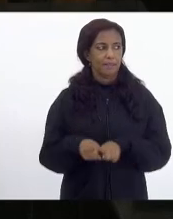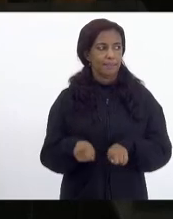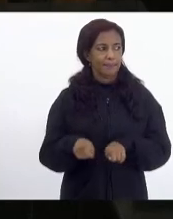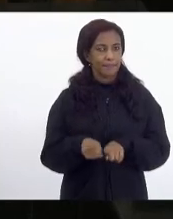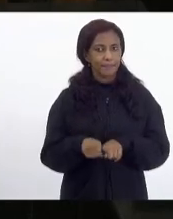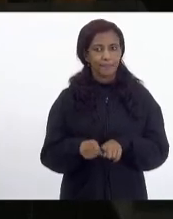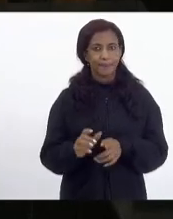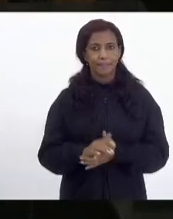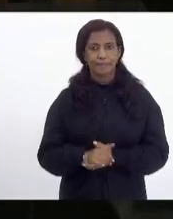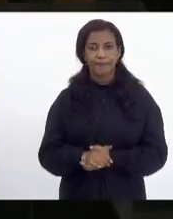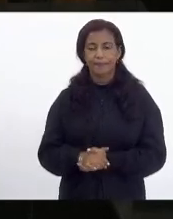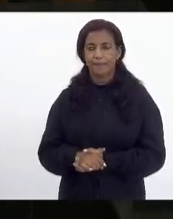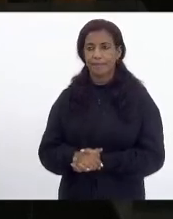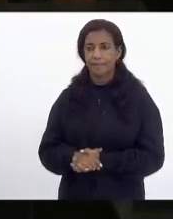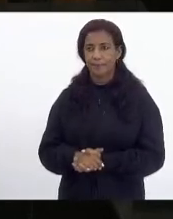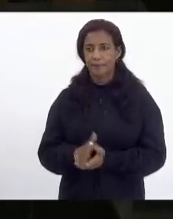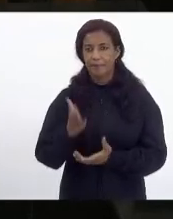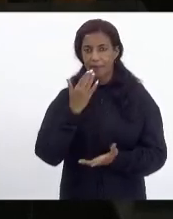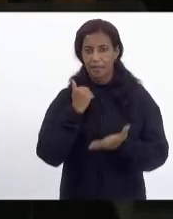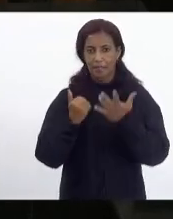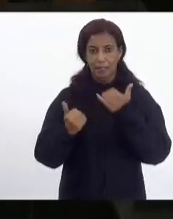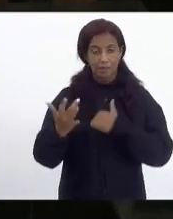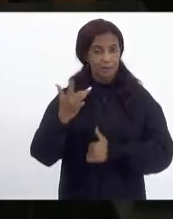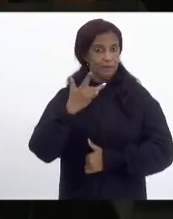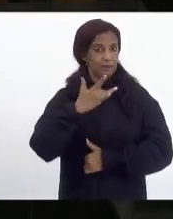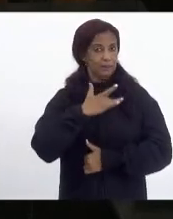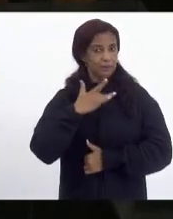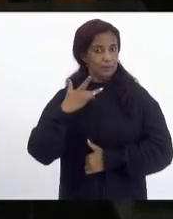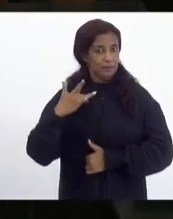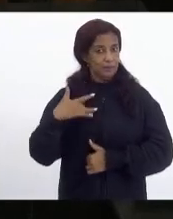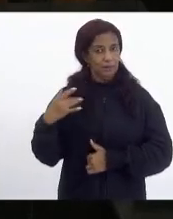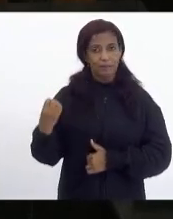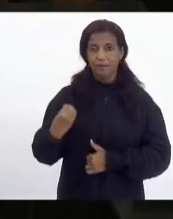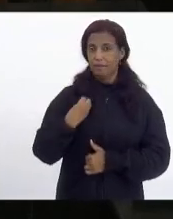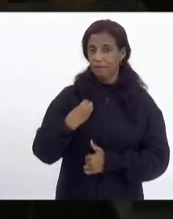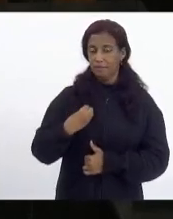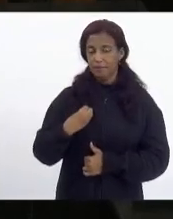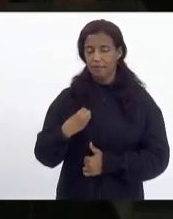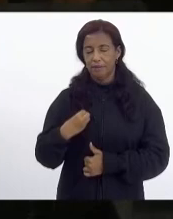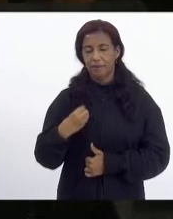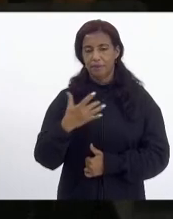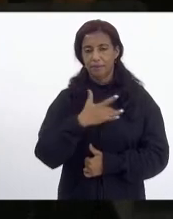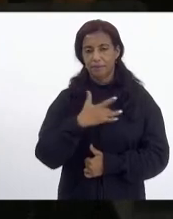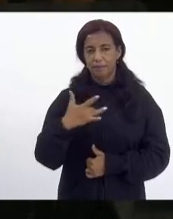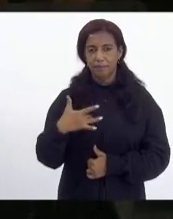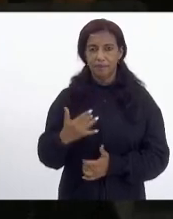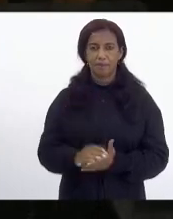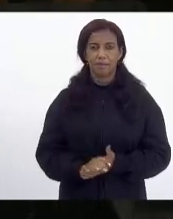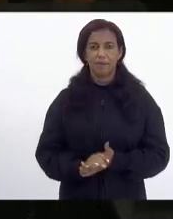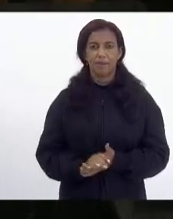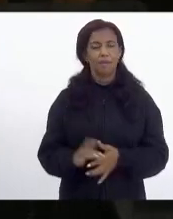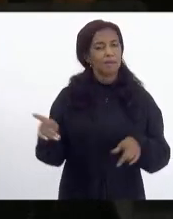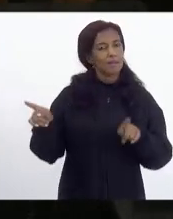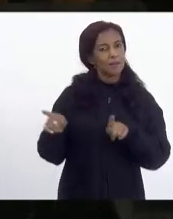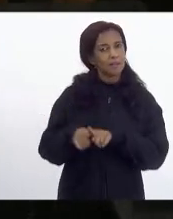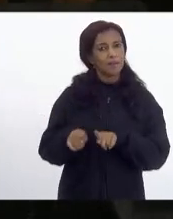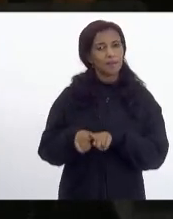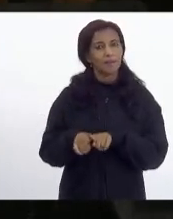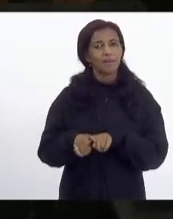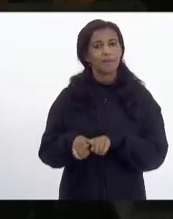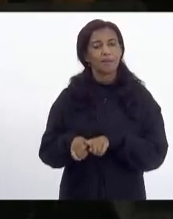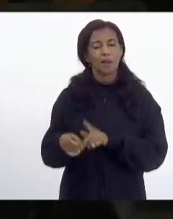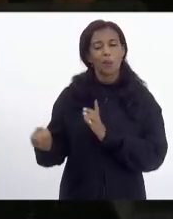é alimentação saudável a Vida Saudável que no fundo